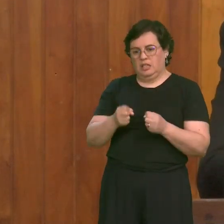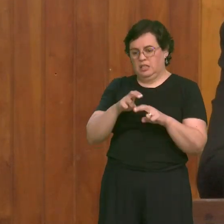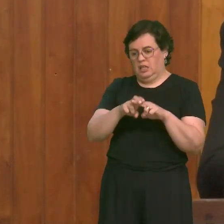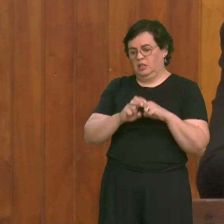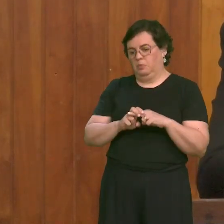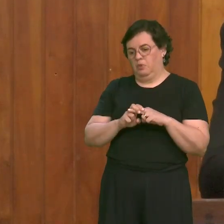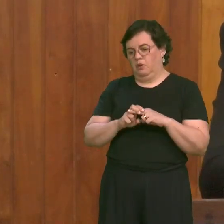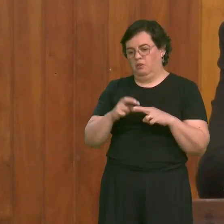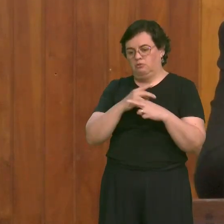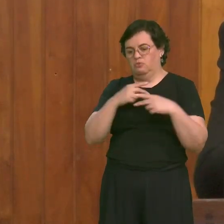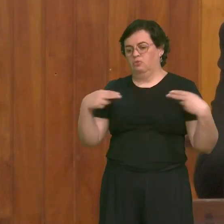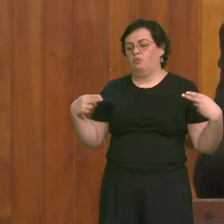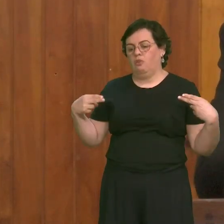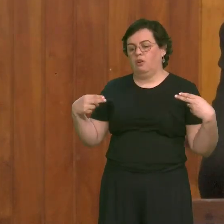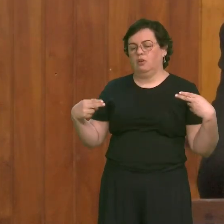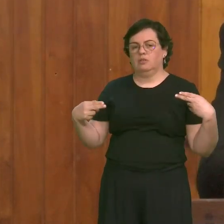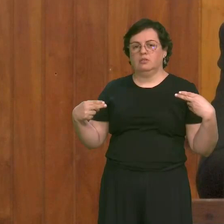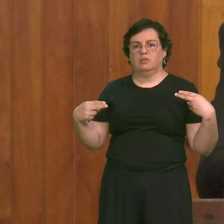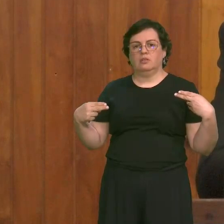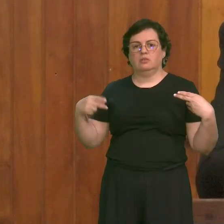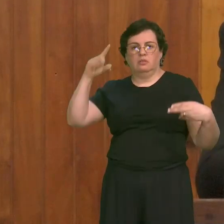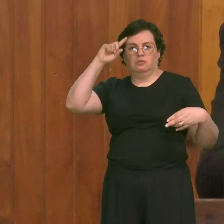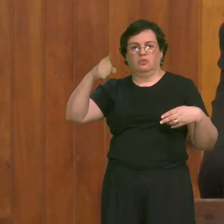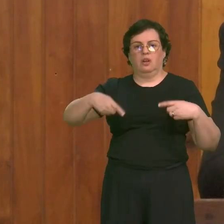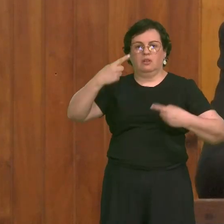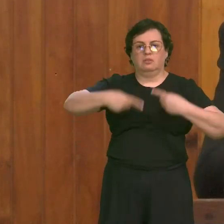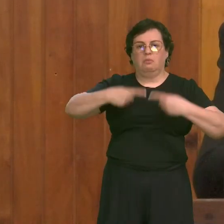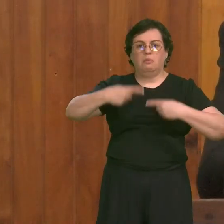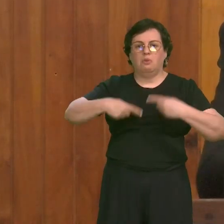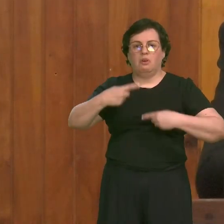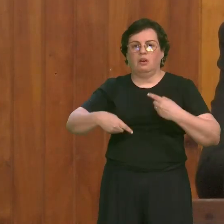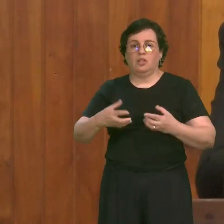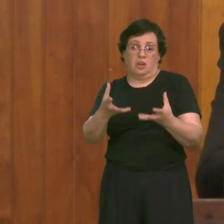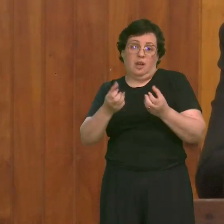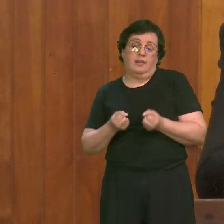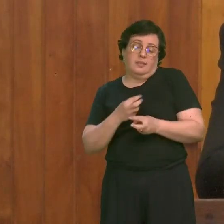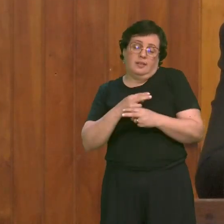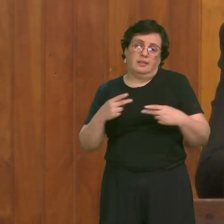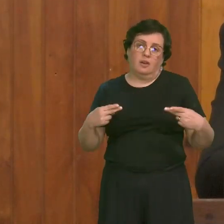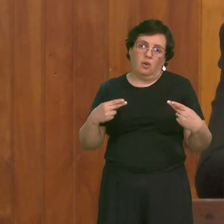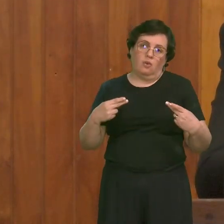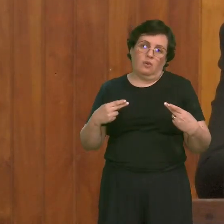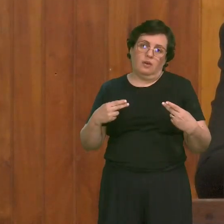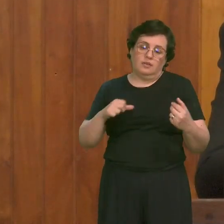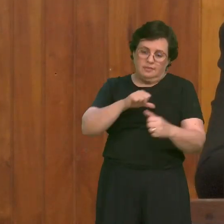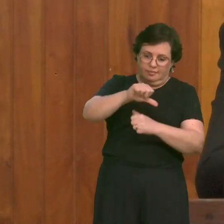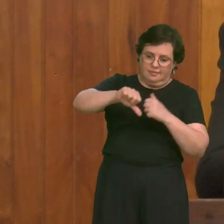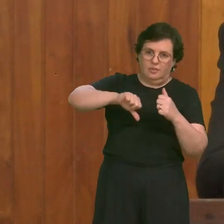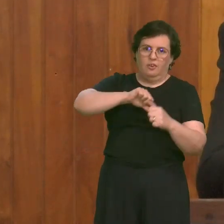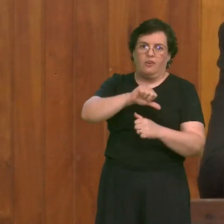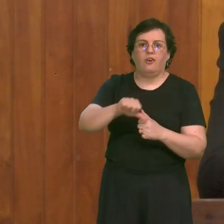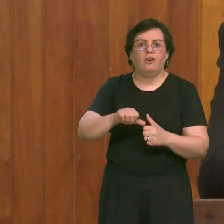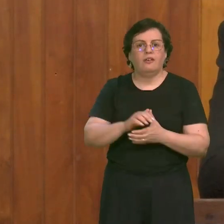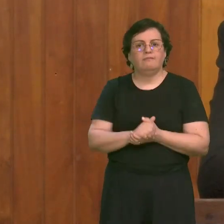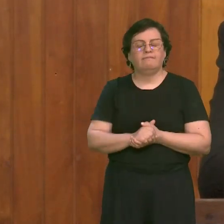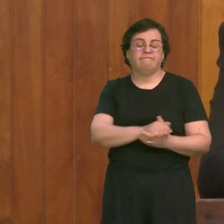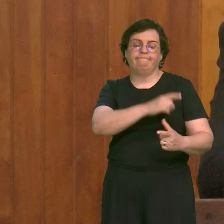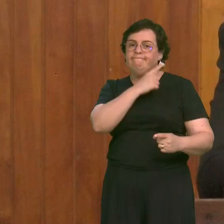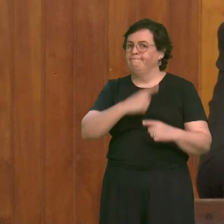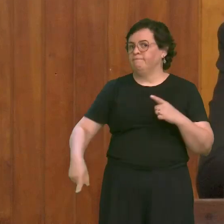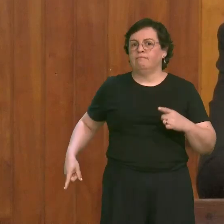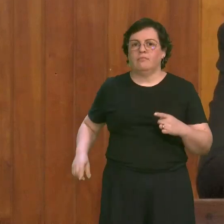público por causa de indicação política ou porque tem rabo preso com alguma coisa é